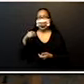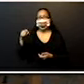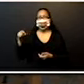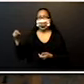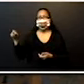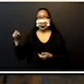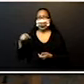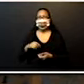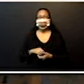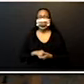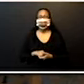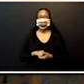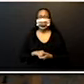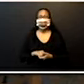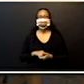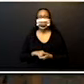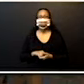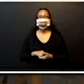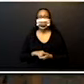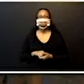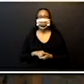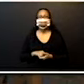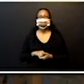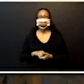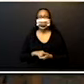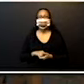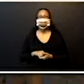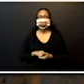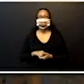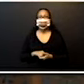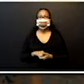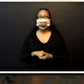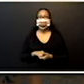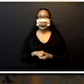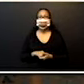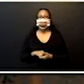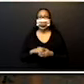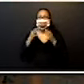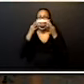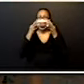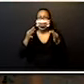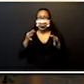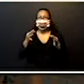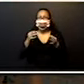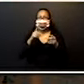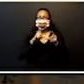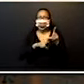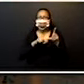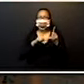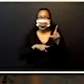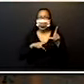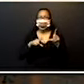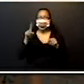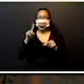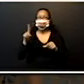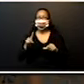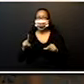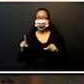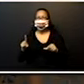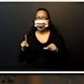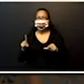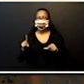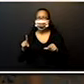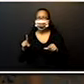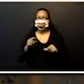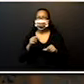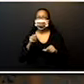na sala de aula. Atenção ao Z, ao N, número com S, não